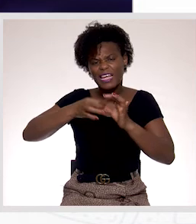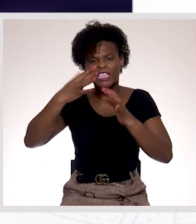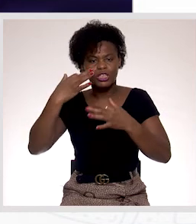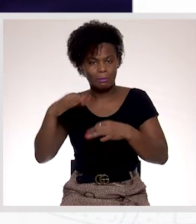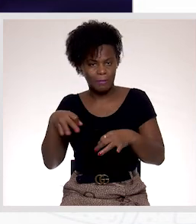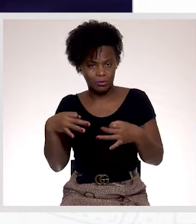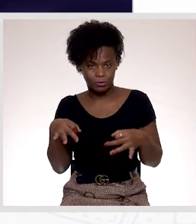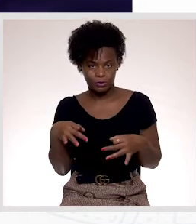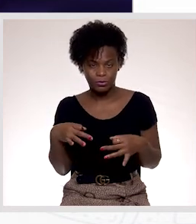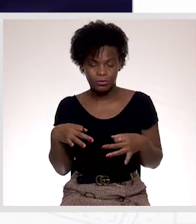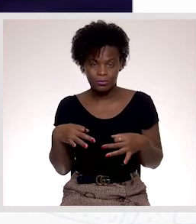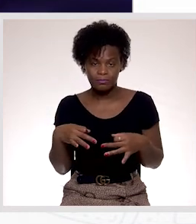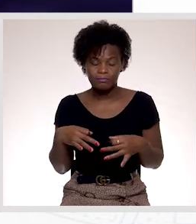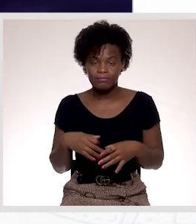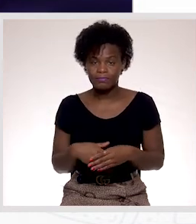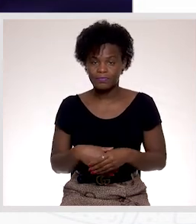simples.